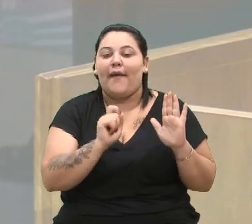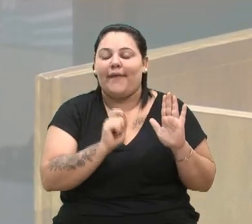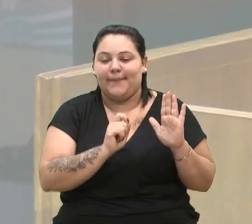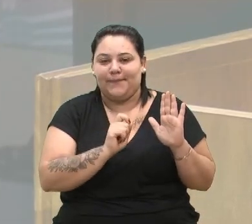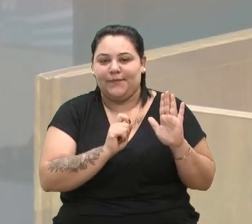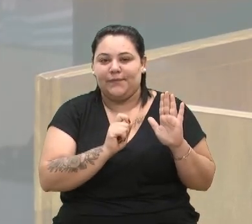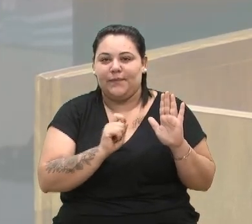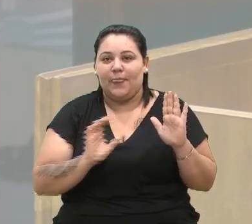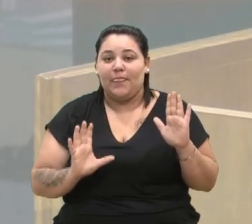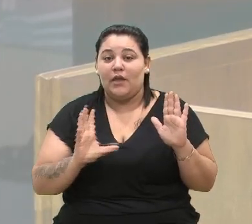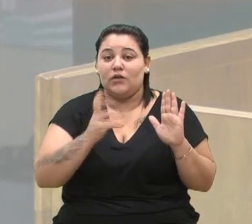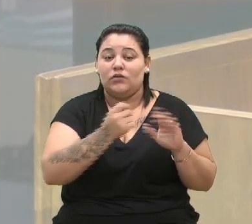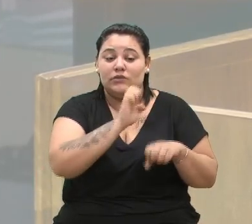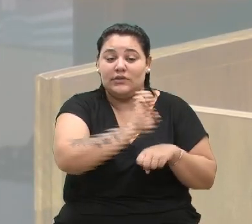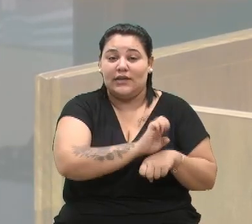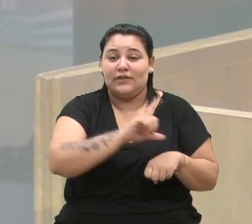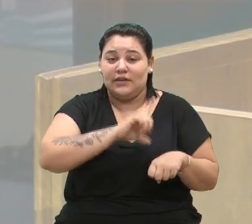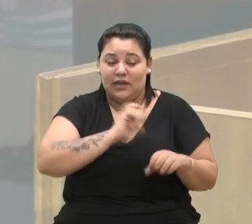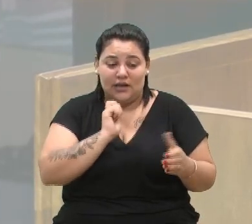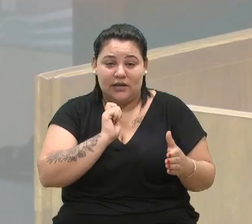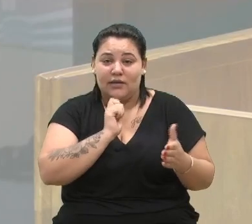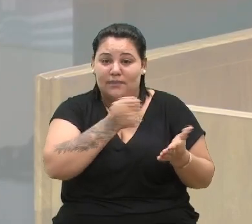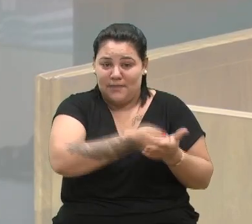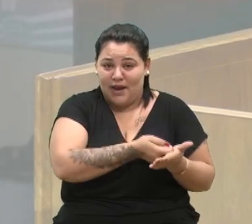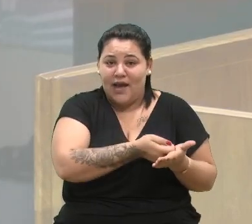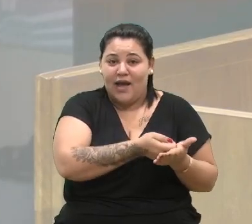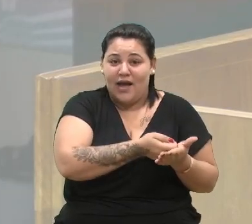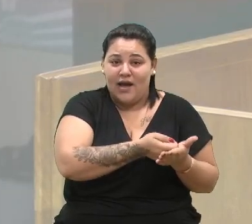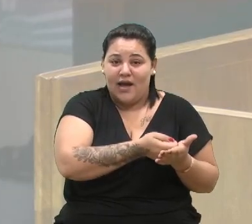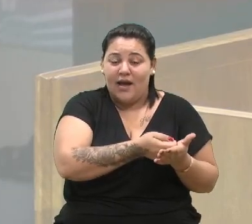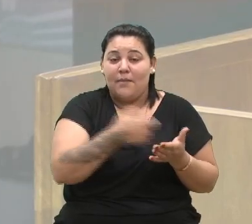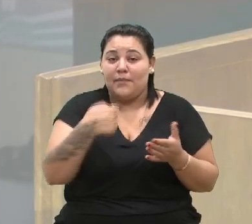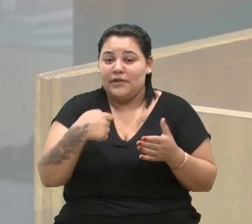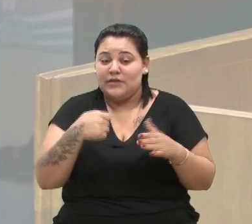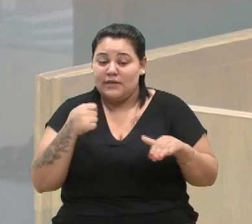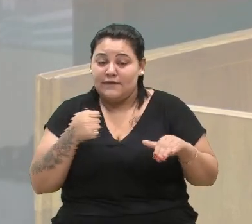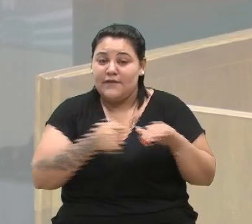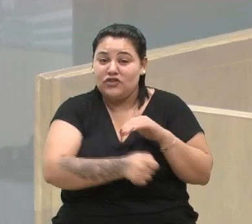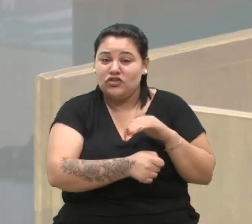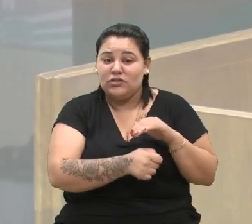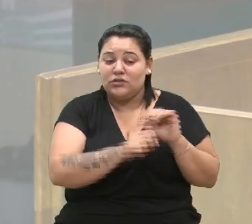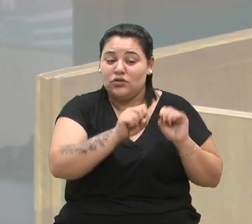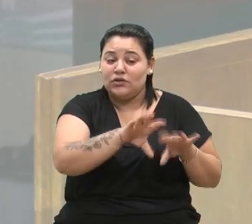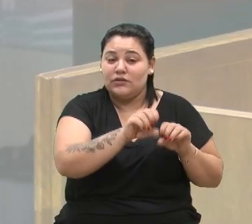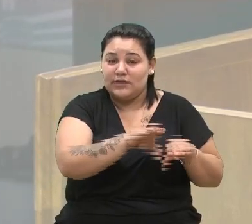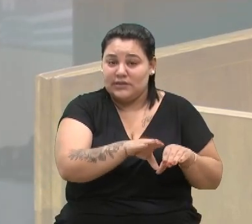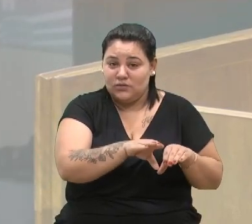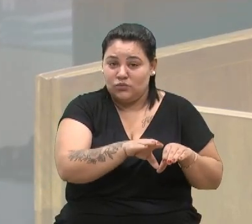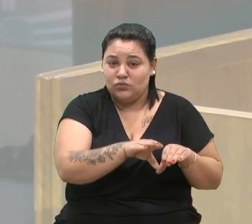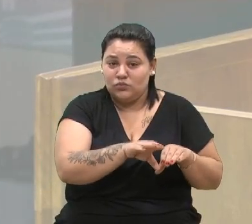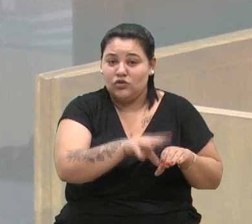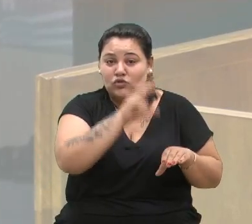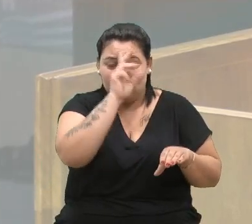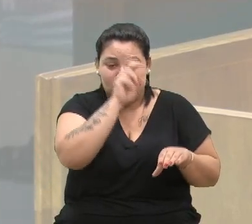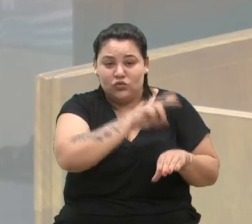os estados devedores invistam na educação, no ensino médio,